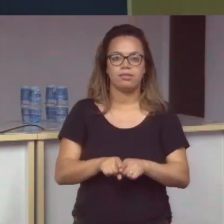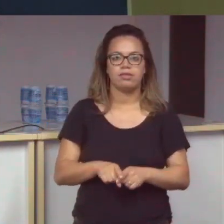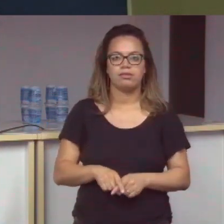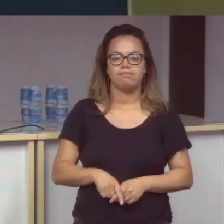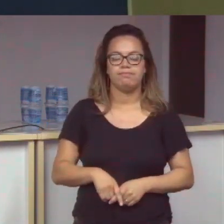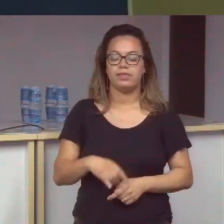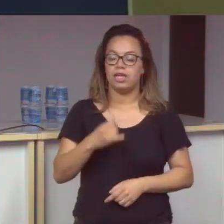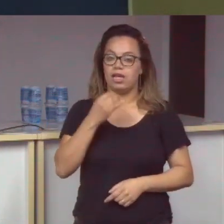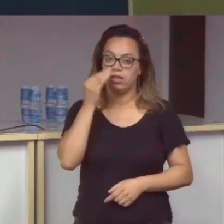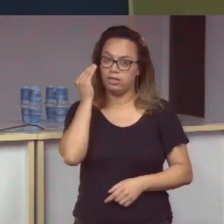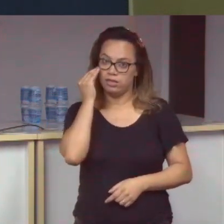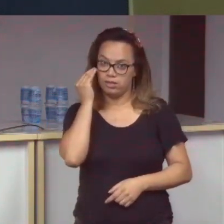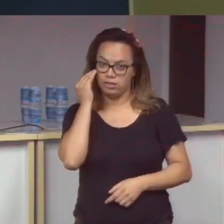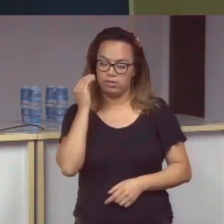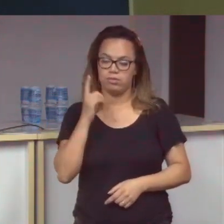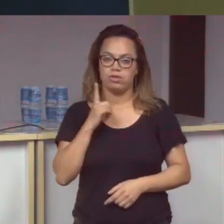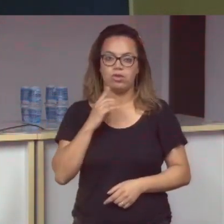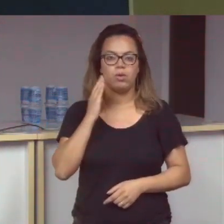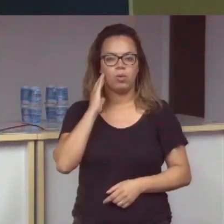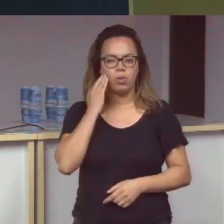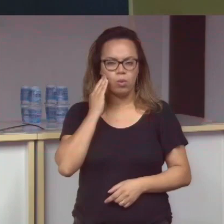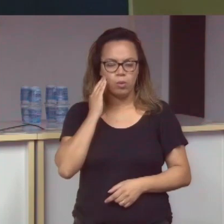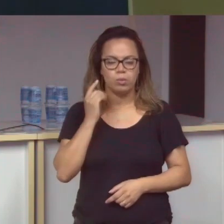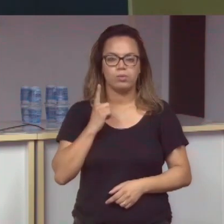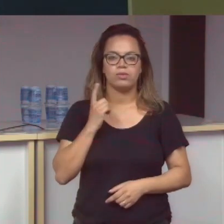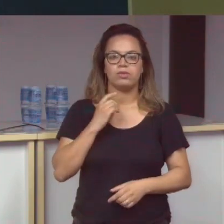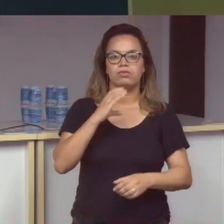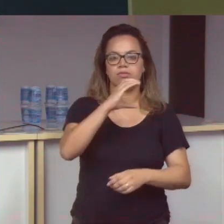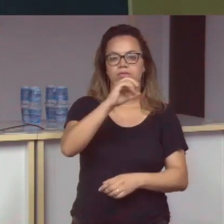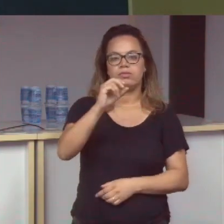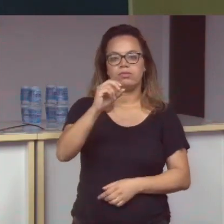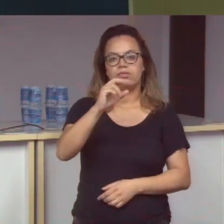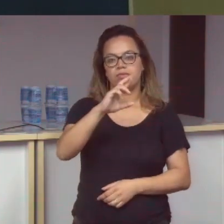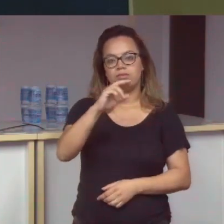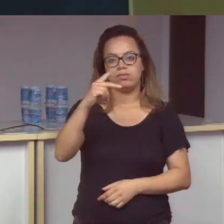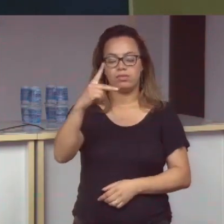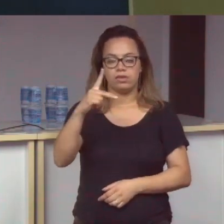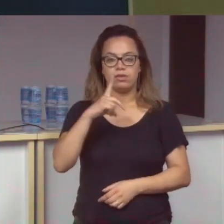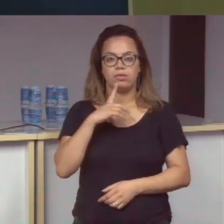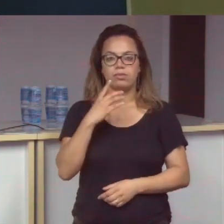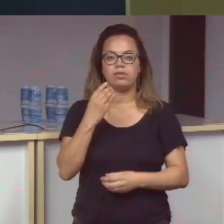a participação do Conselho Federal de Psicologia como...